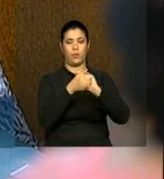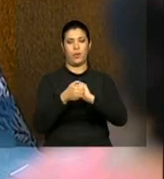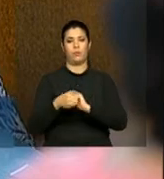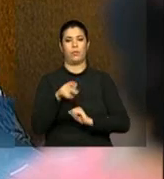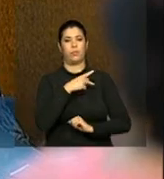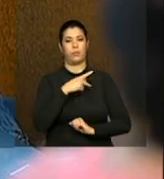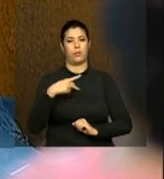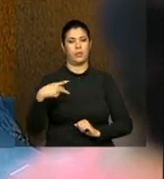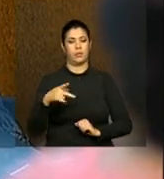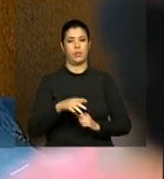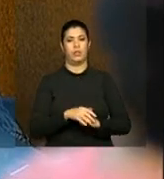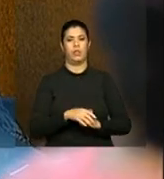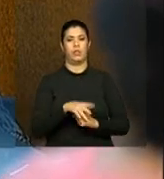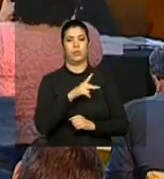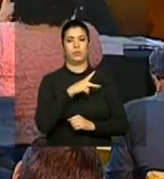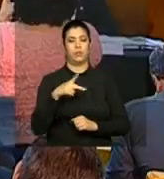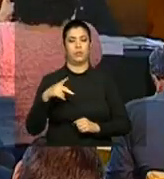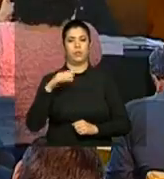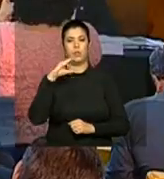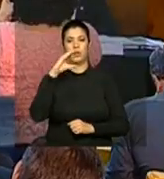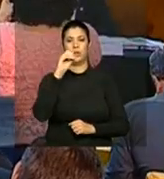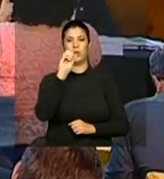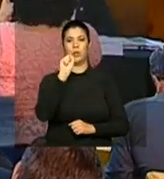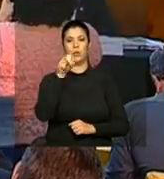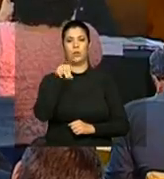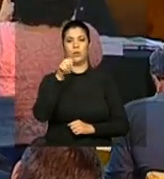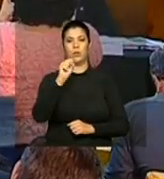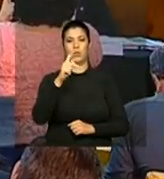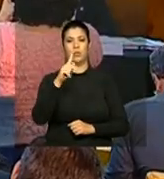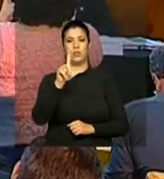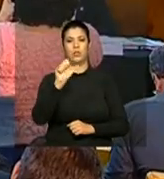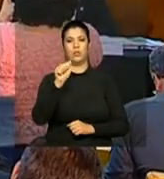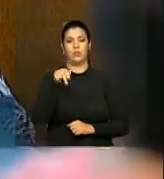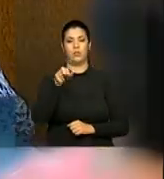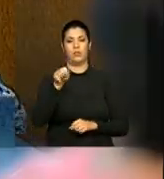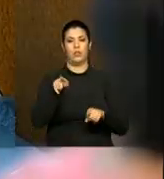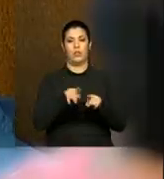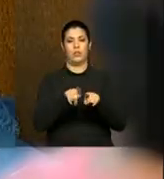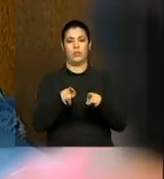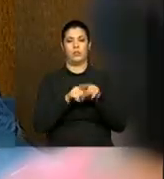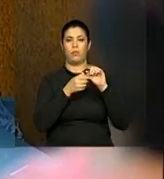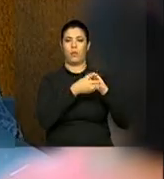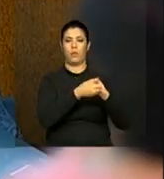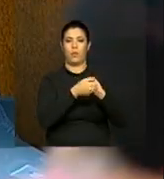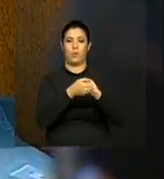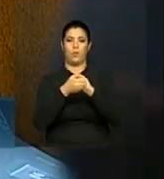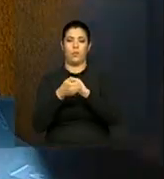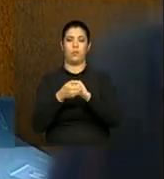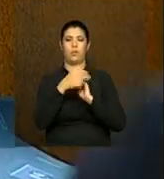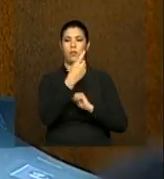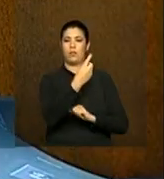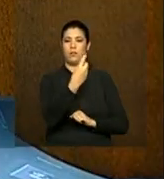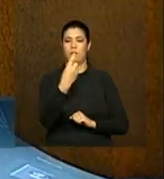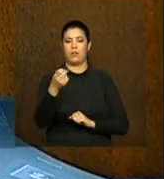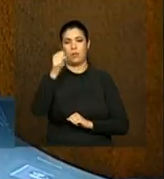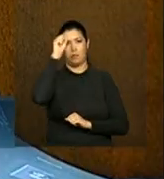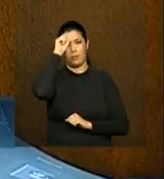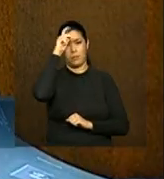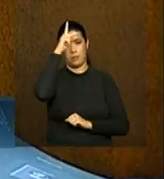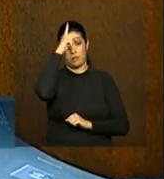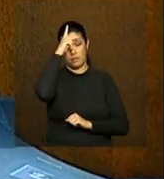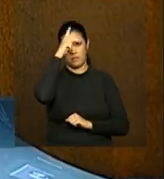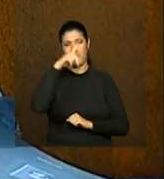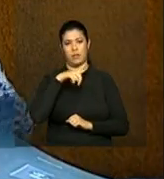Conceplã, Arnaldo Alves de Souza Neto. Obrigada, presidente. Queria cumprimentar os prefeitos de União do